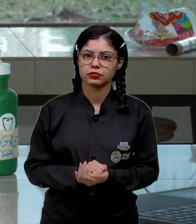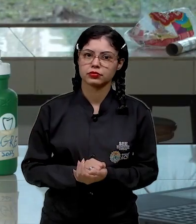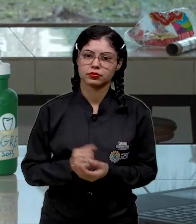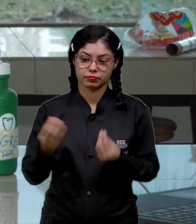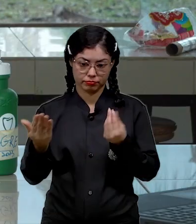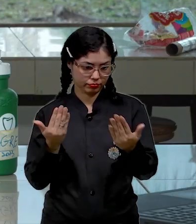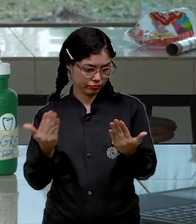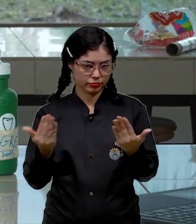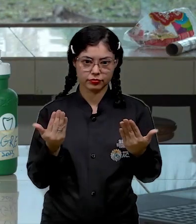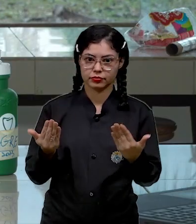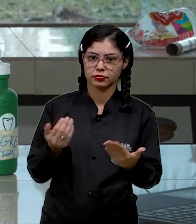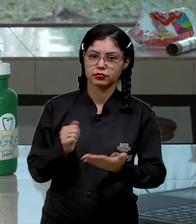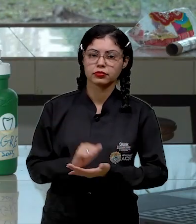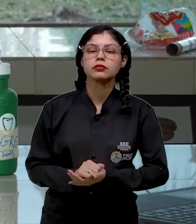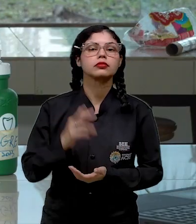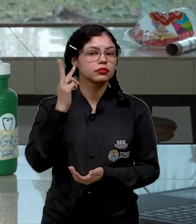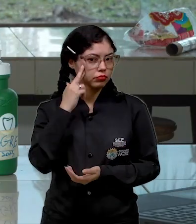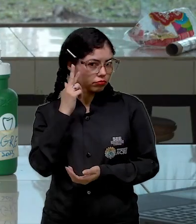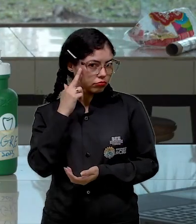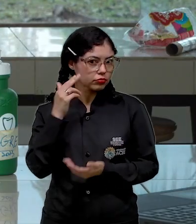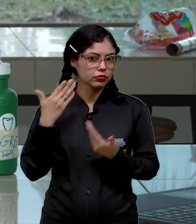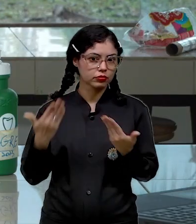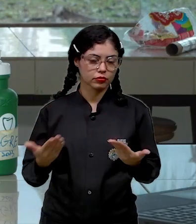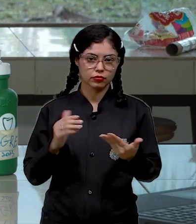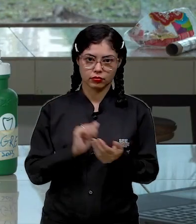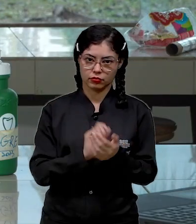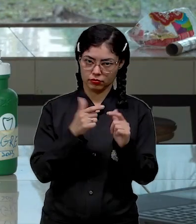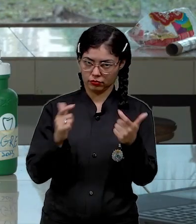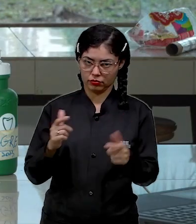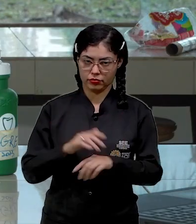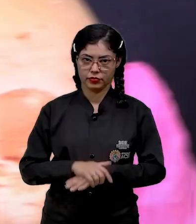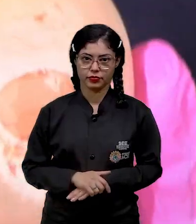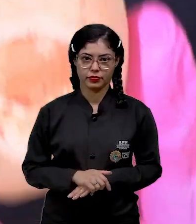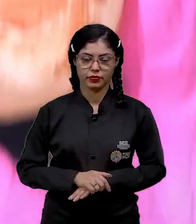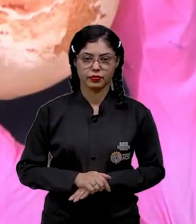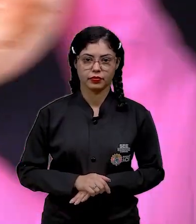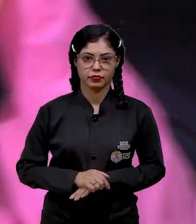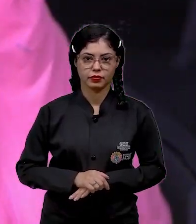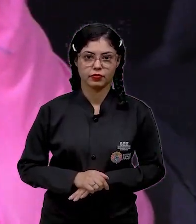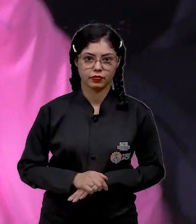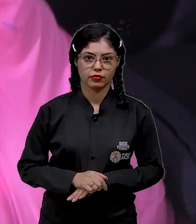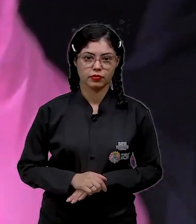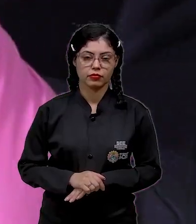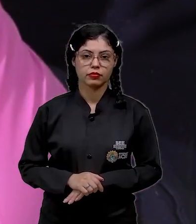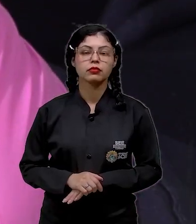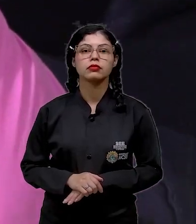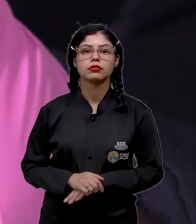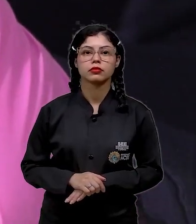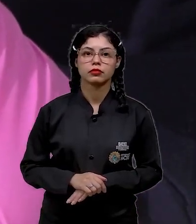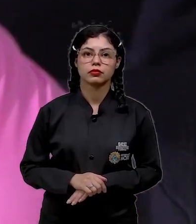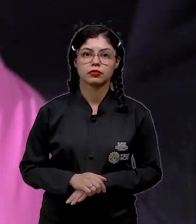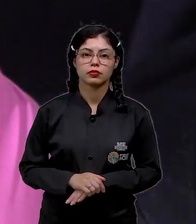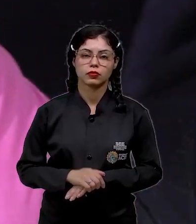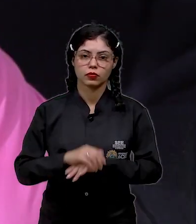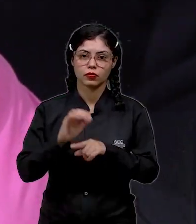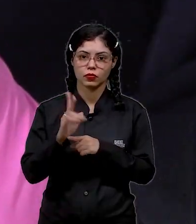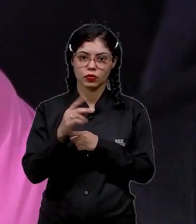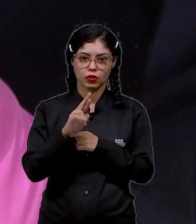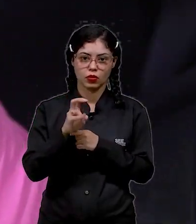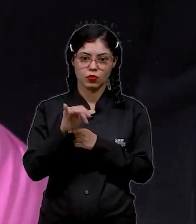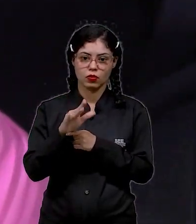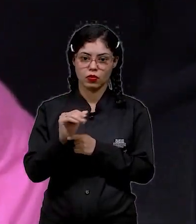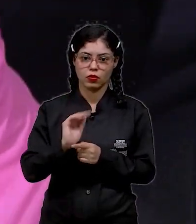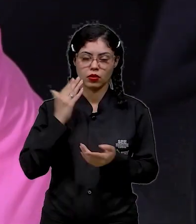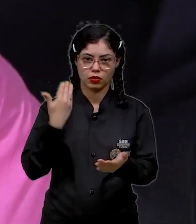comparação com o tamanho de ovo normal, ele tá bem maior. Então aconteceu também a questão da osmose. Então depois que